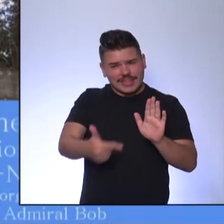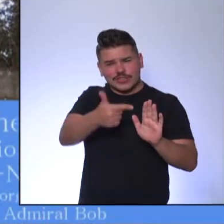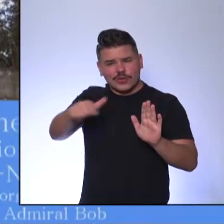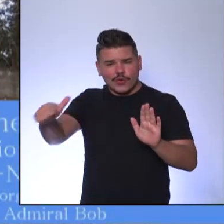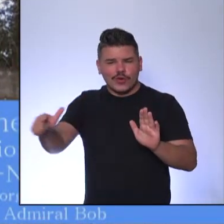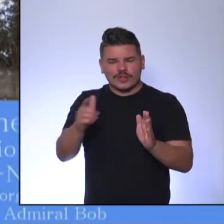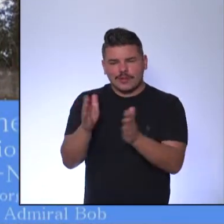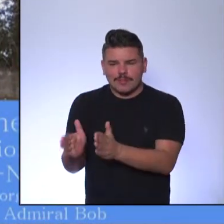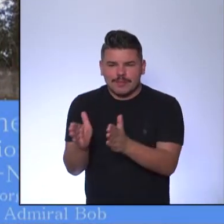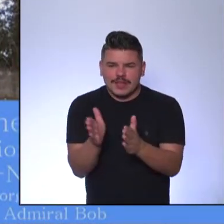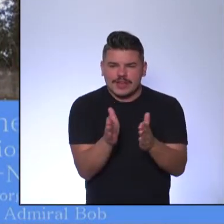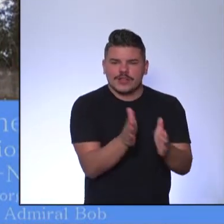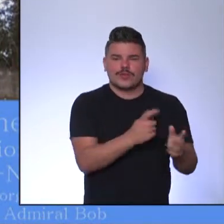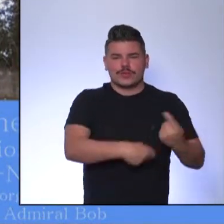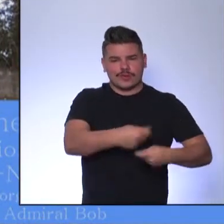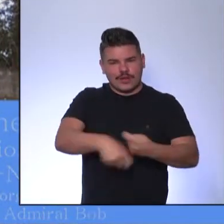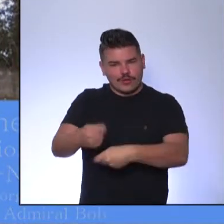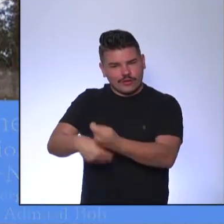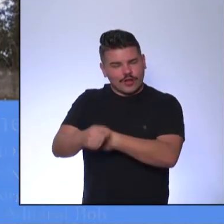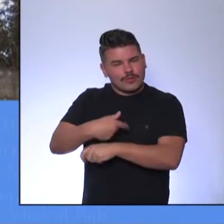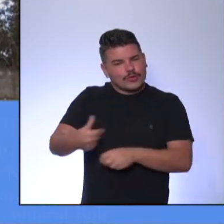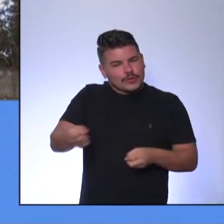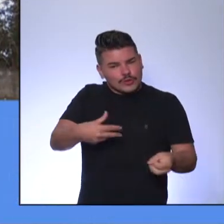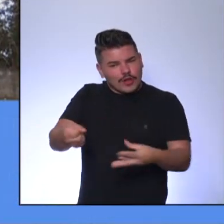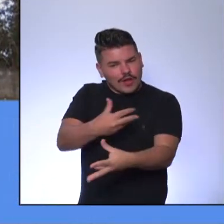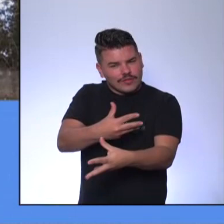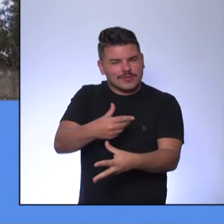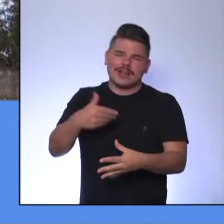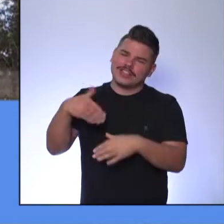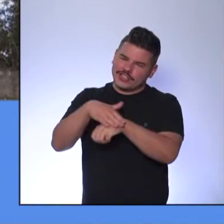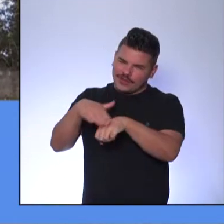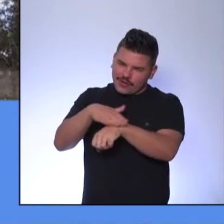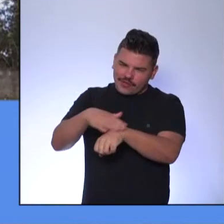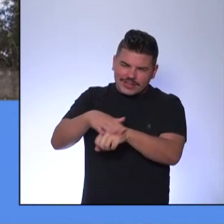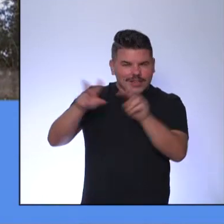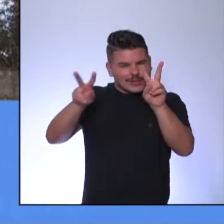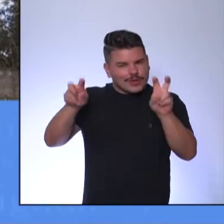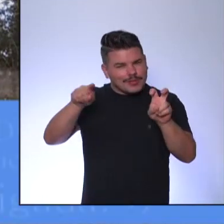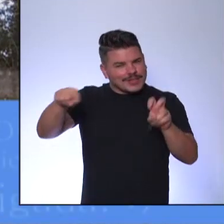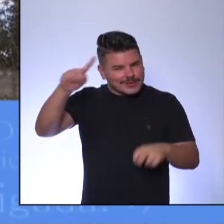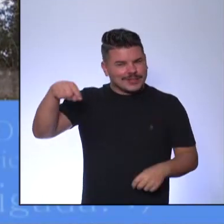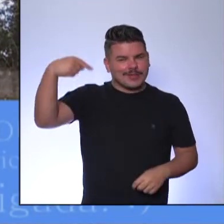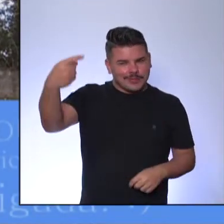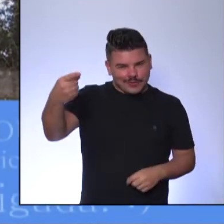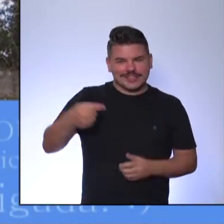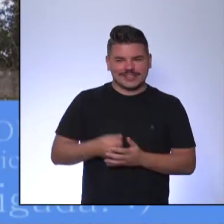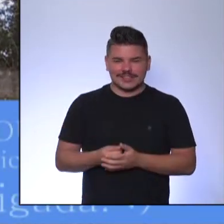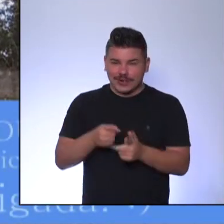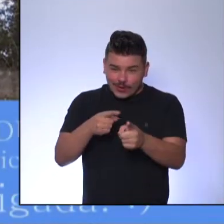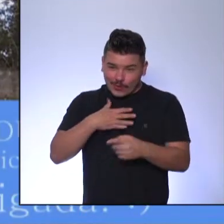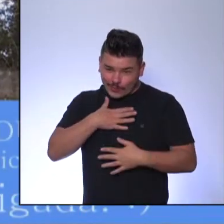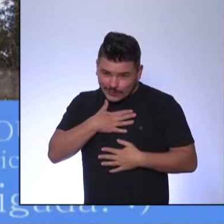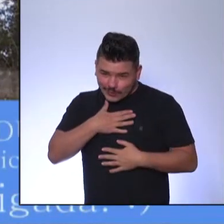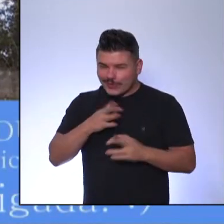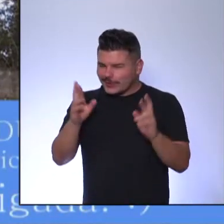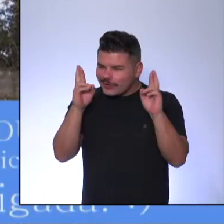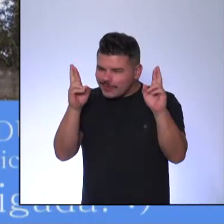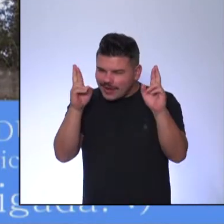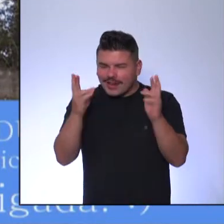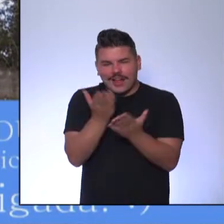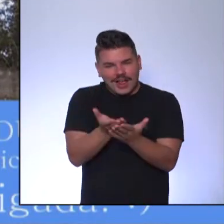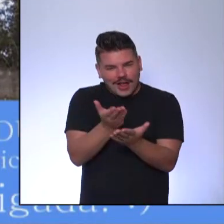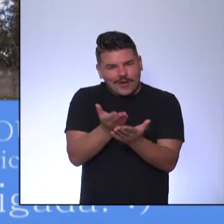ciclos econômicos, é claro, mas isso fica para uma outra conversa. Espero que vocês tenham gostado, tenham um excelente resto de